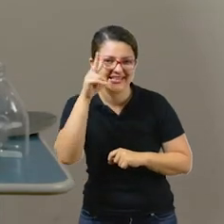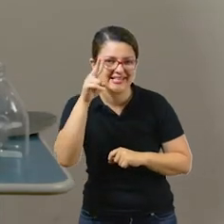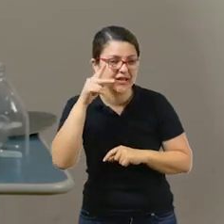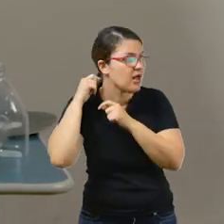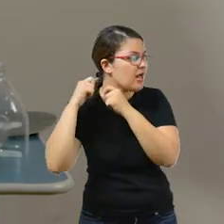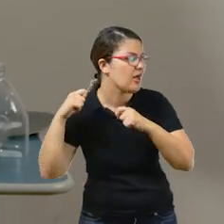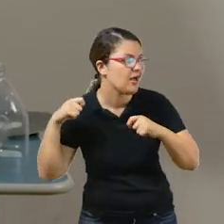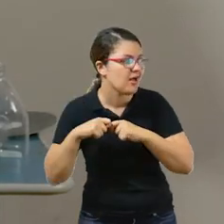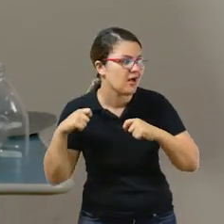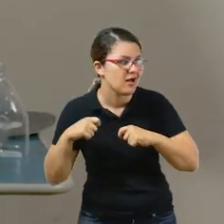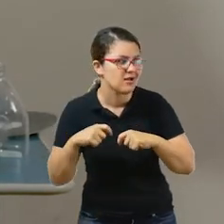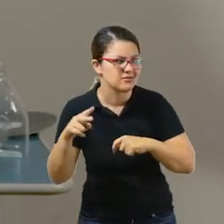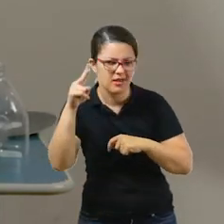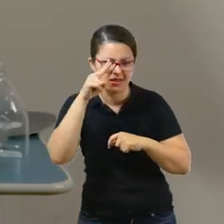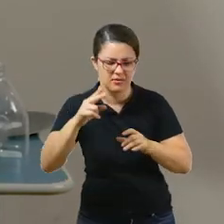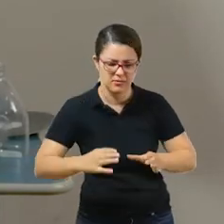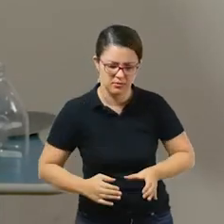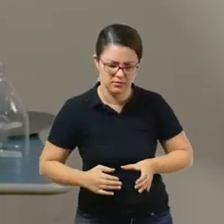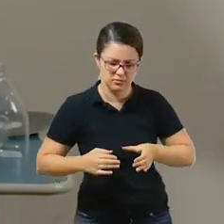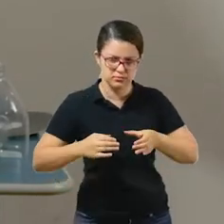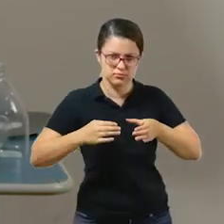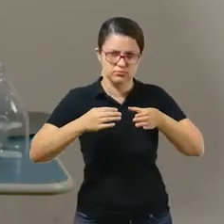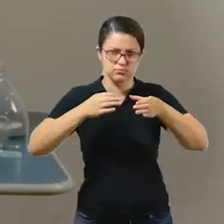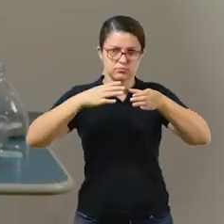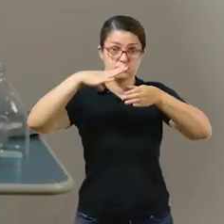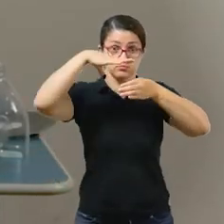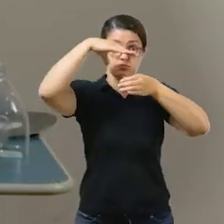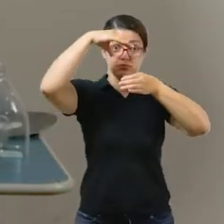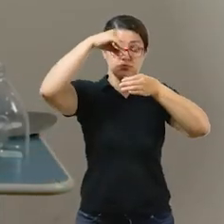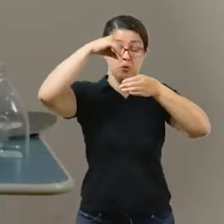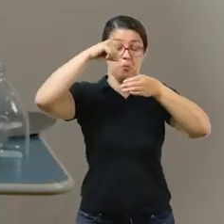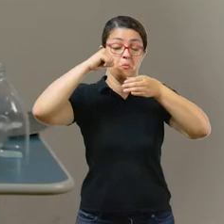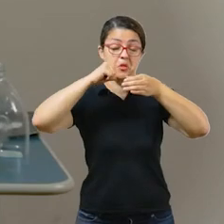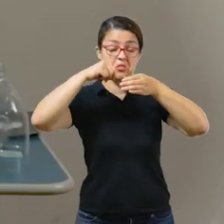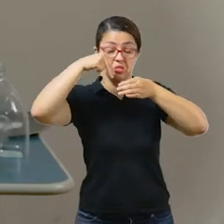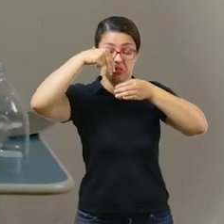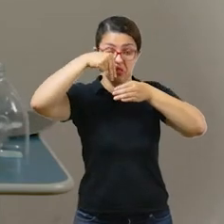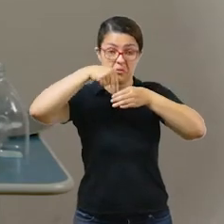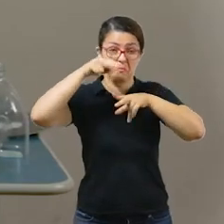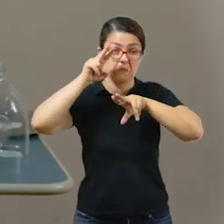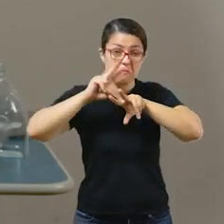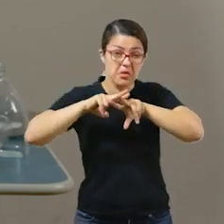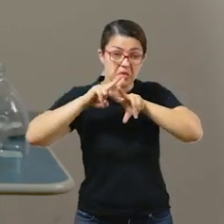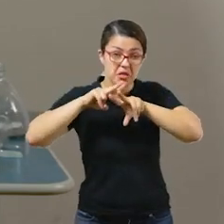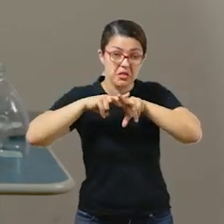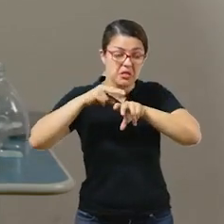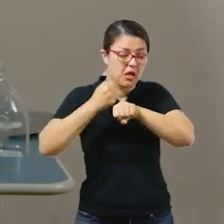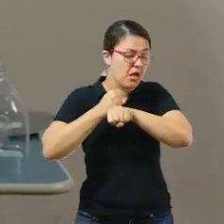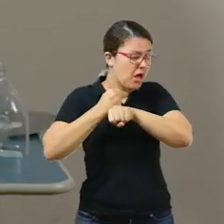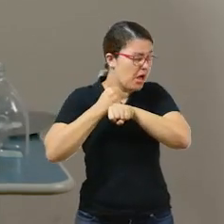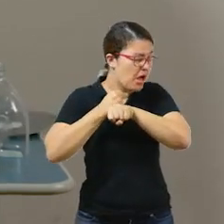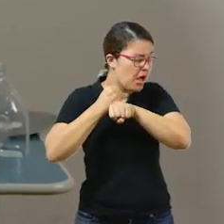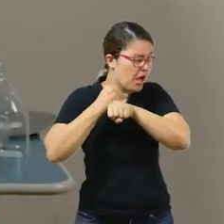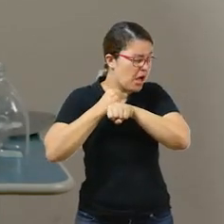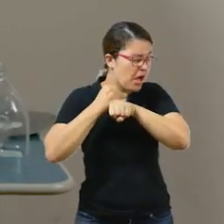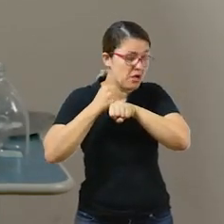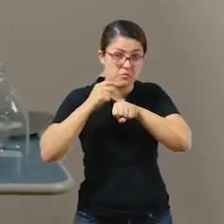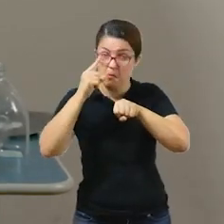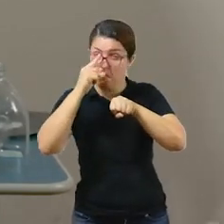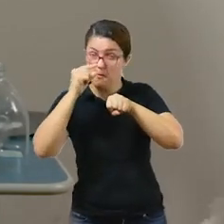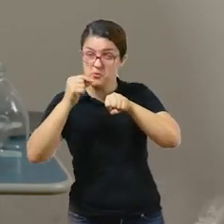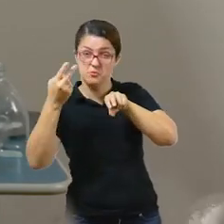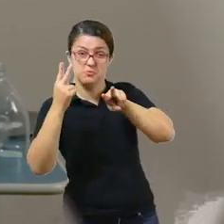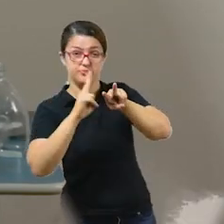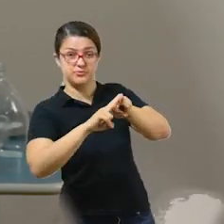Aquela menininha que foi presa na torre por uma bruxa muito má, ficou muitos anos presa e todas as vezes